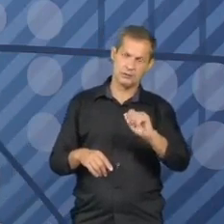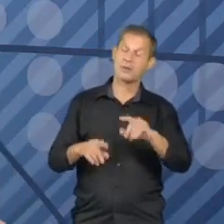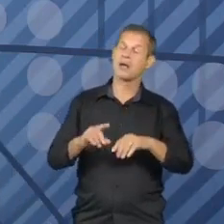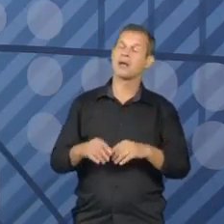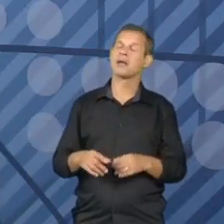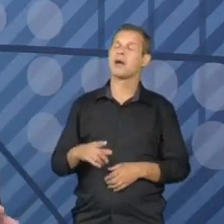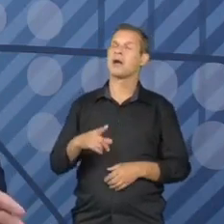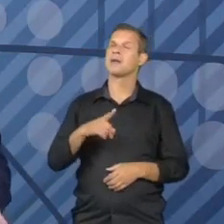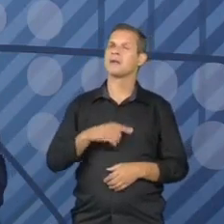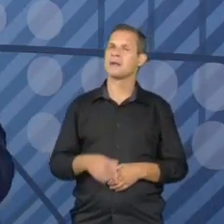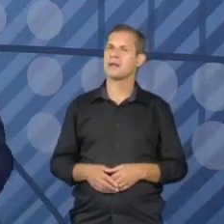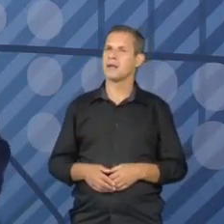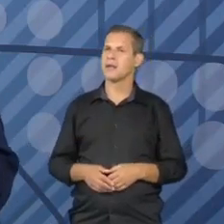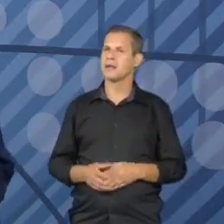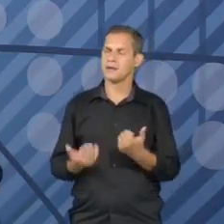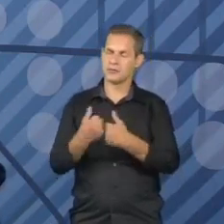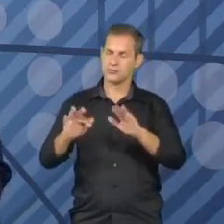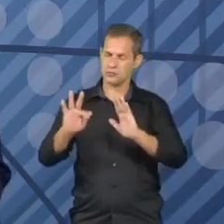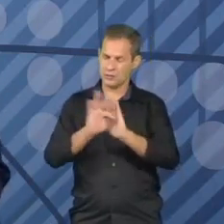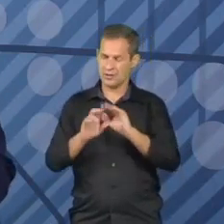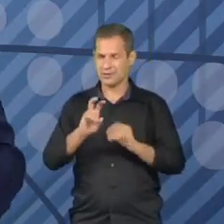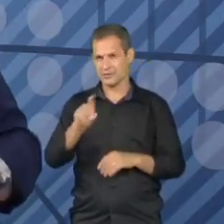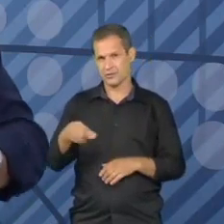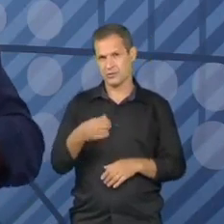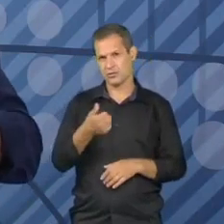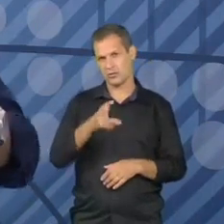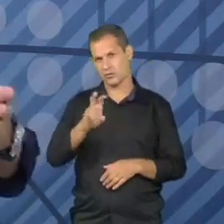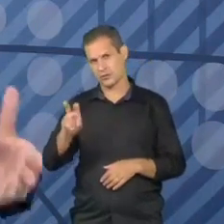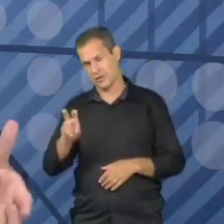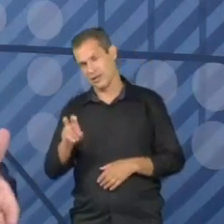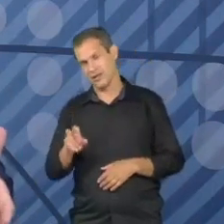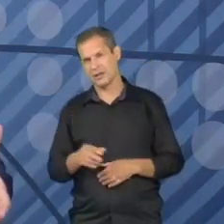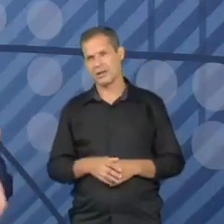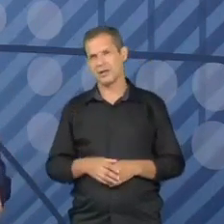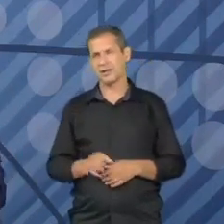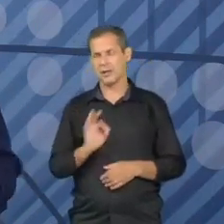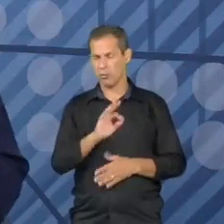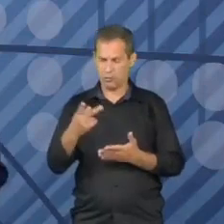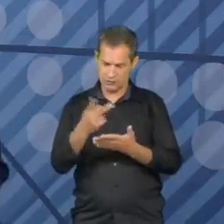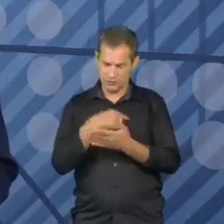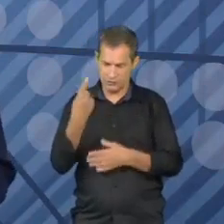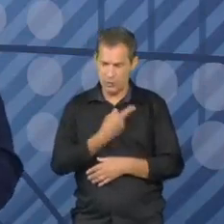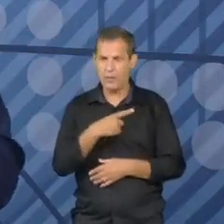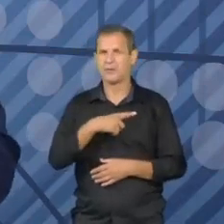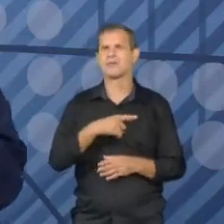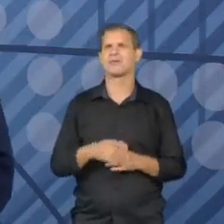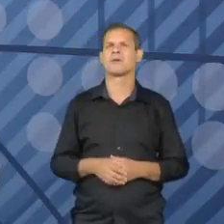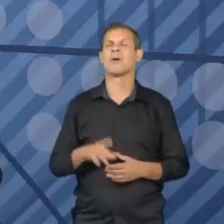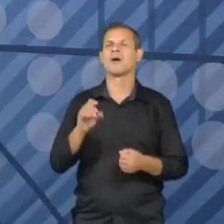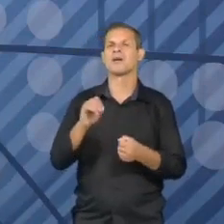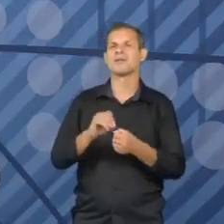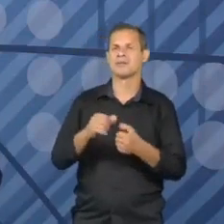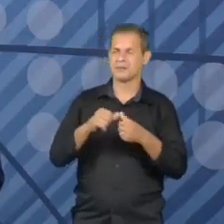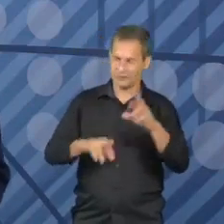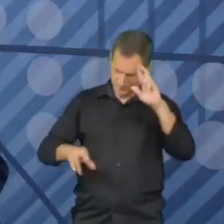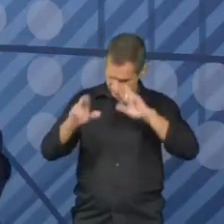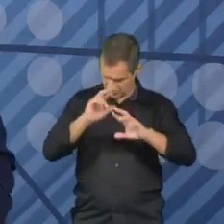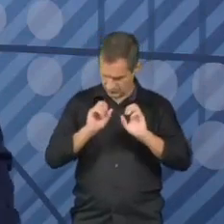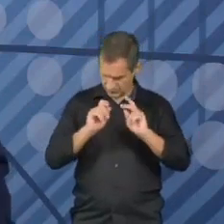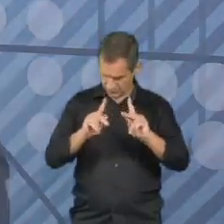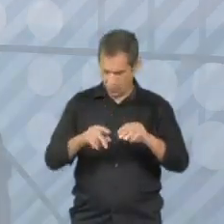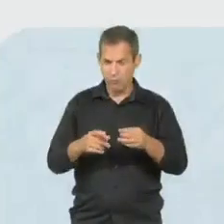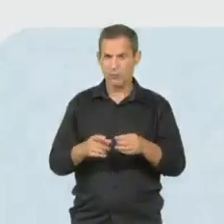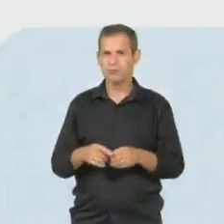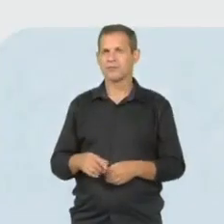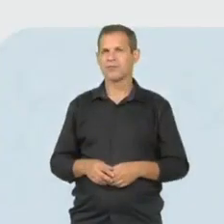O valor que eu tenho ali, realmente que é 5,15, que é o tamanho do erro que a gente tem em fazer essa verificação. Vamos